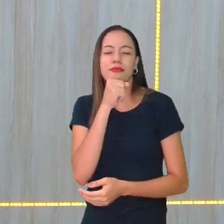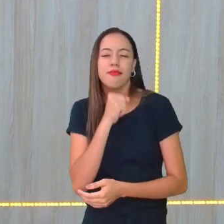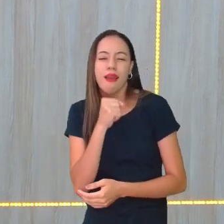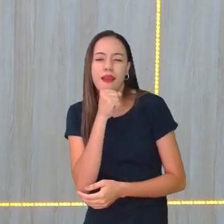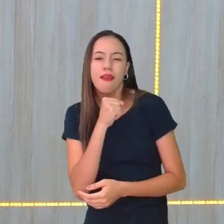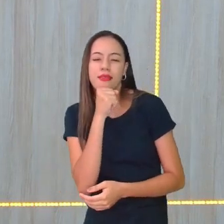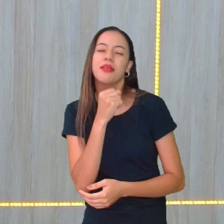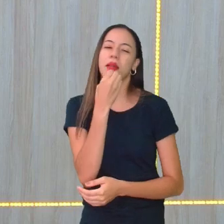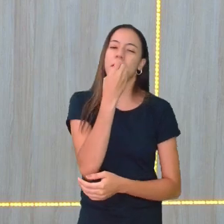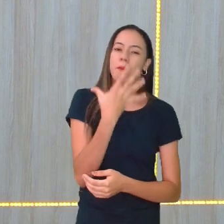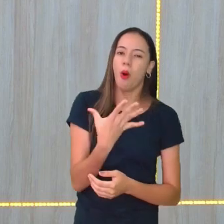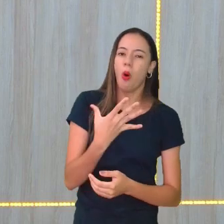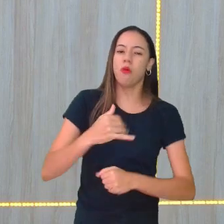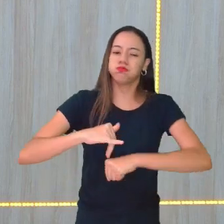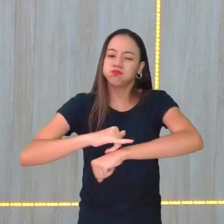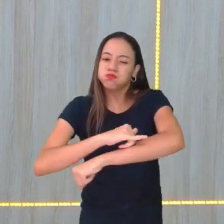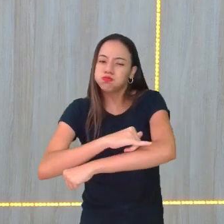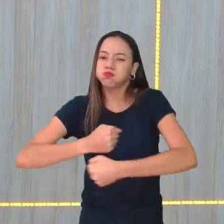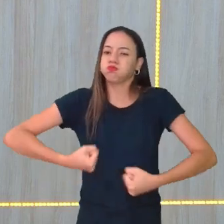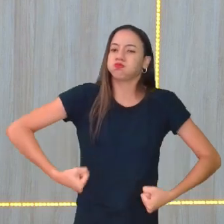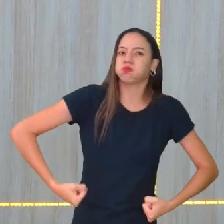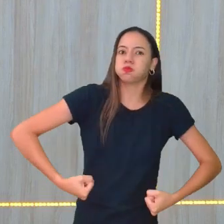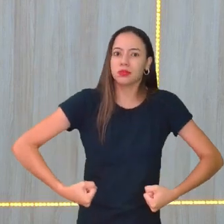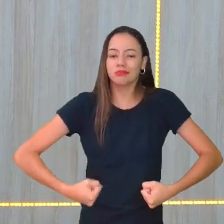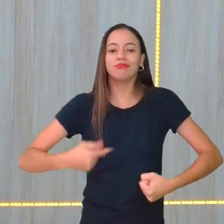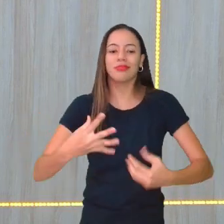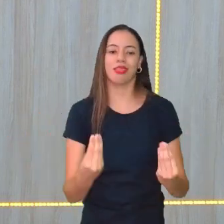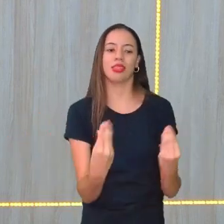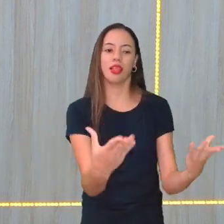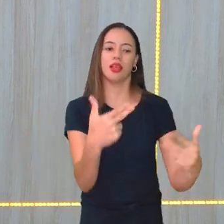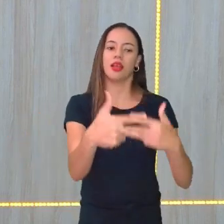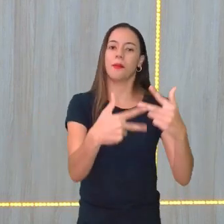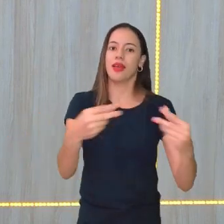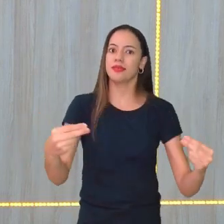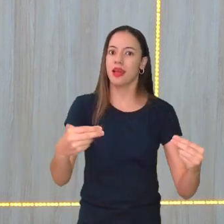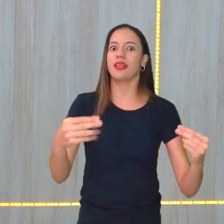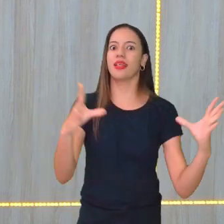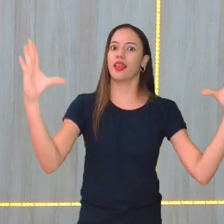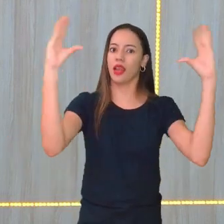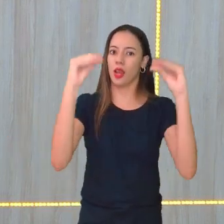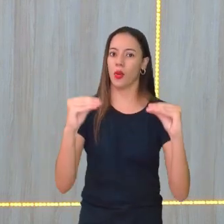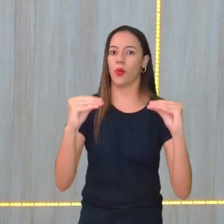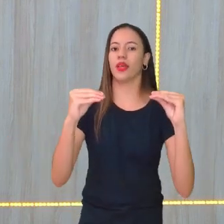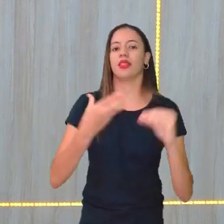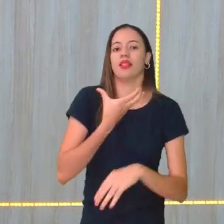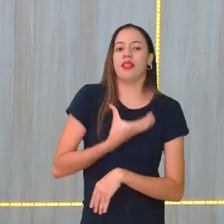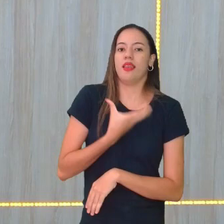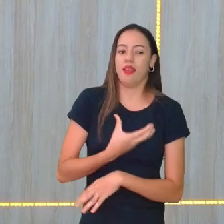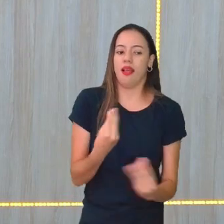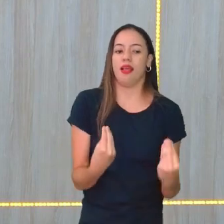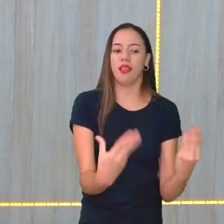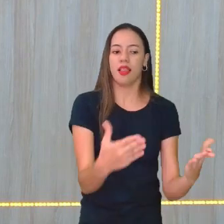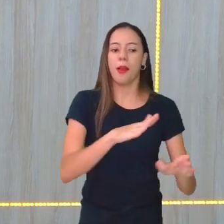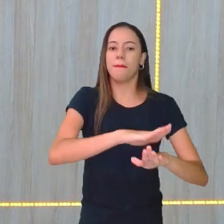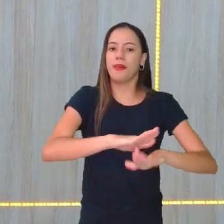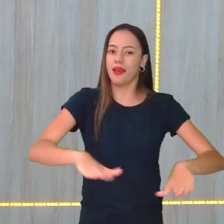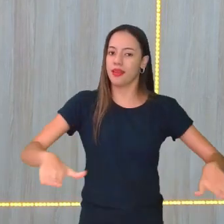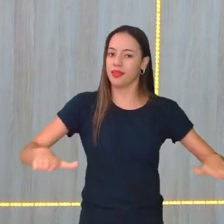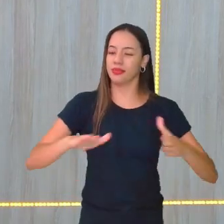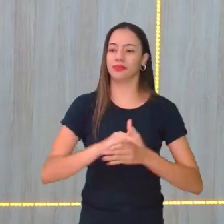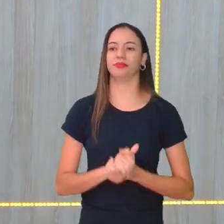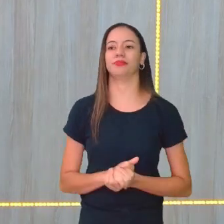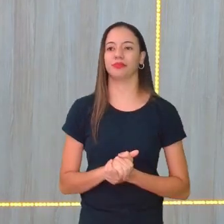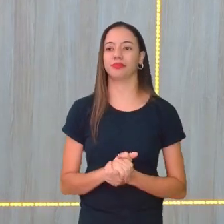bonachão, gordinho, que entregava presentes na noite de Natal para as crianças, ok?